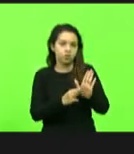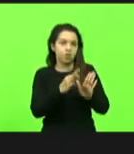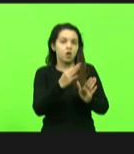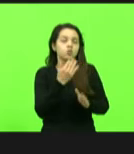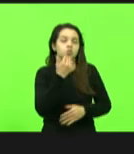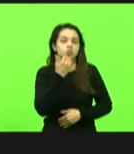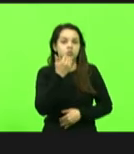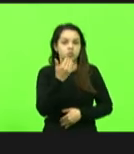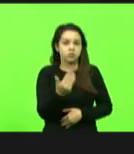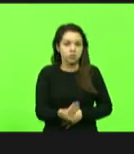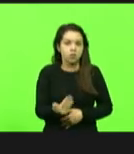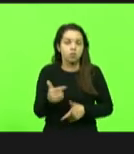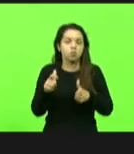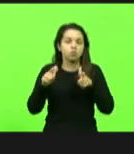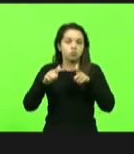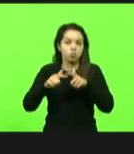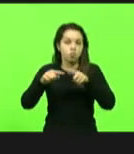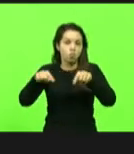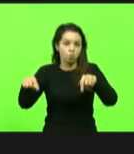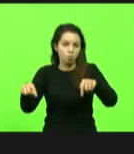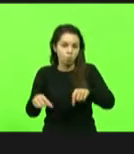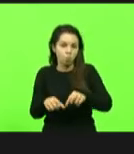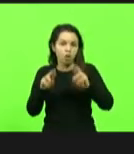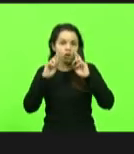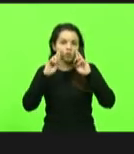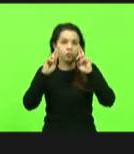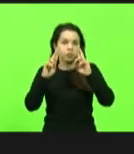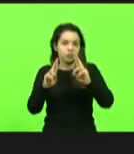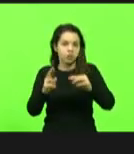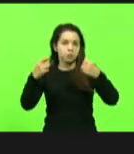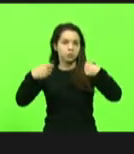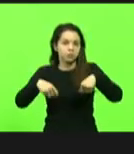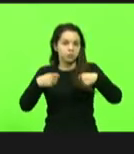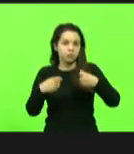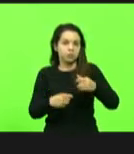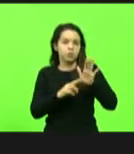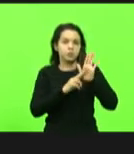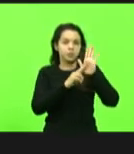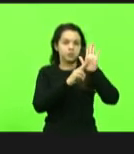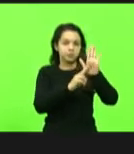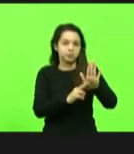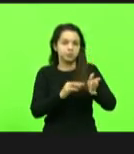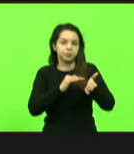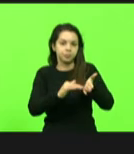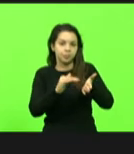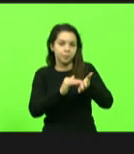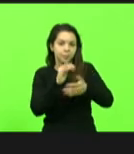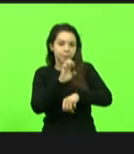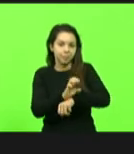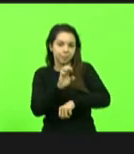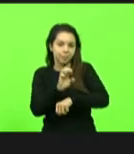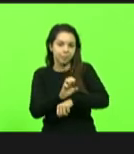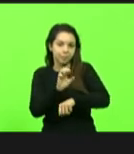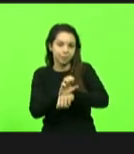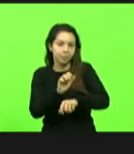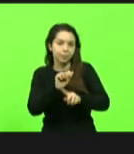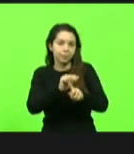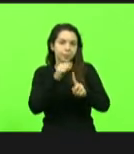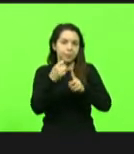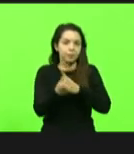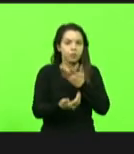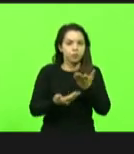um espaço respeitado pelos representantes da Secretaria de Estado de Assistência Social, e que todos